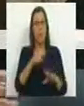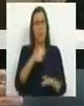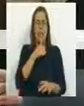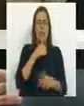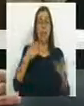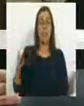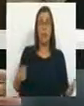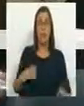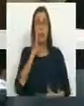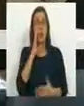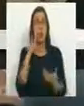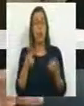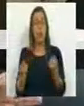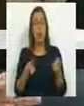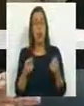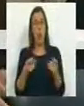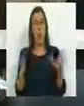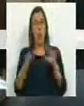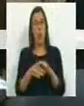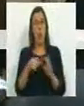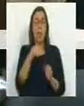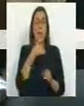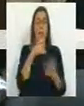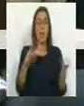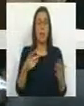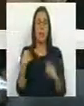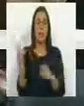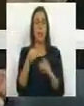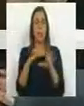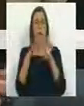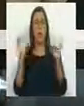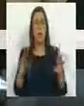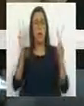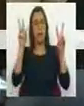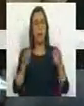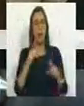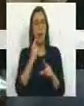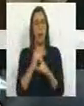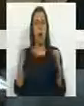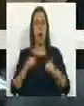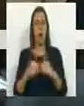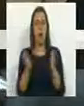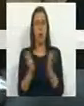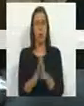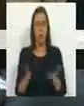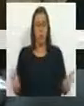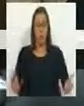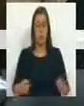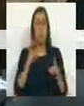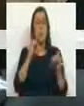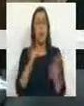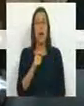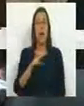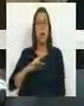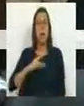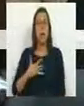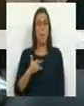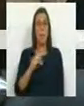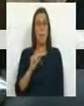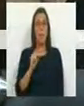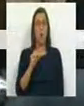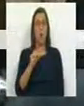como é que eles tomaram a decisão. Pelo que eu sei, aquilo é um órgão colegial, tomaram a decisão por unanimidade sobre esta matéria. E efetivamente foi o professor Emídio Gomes